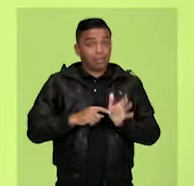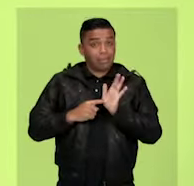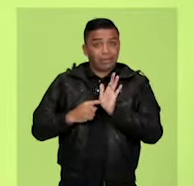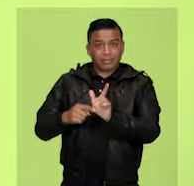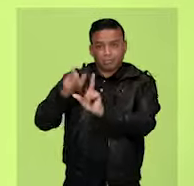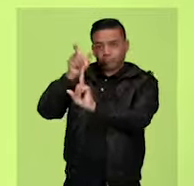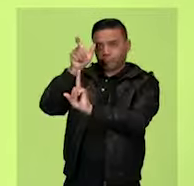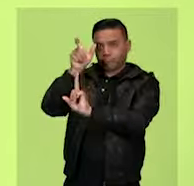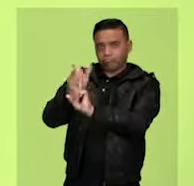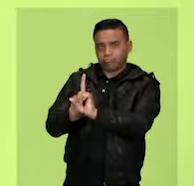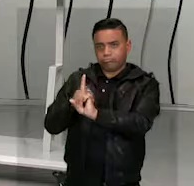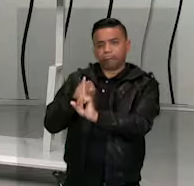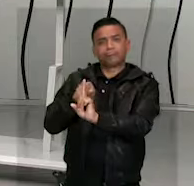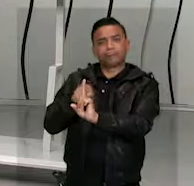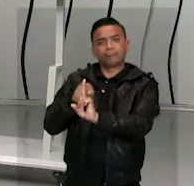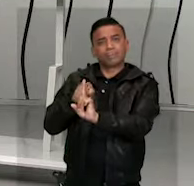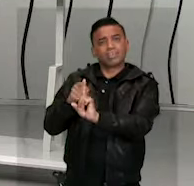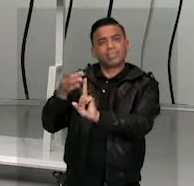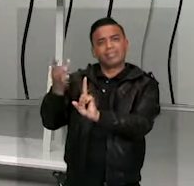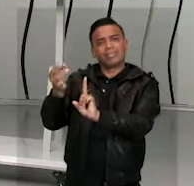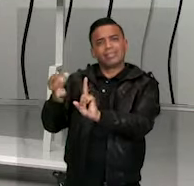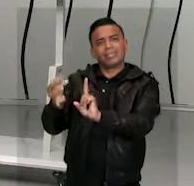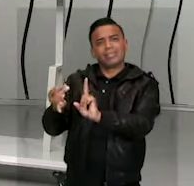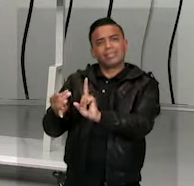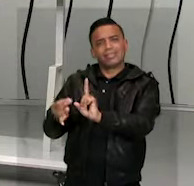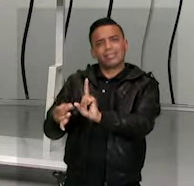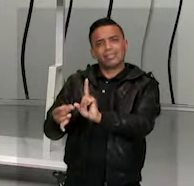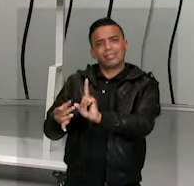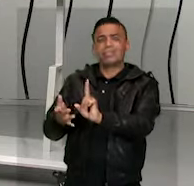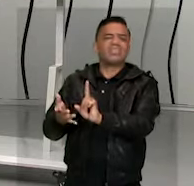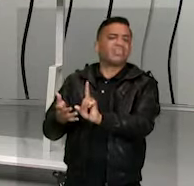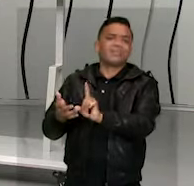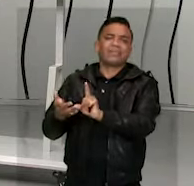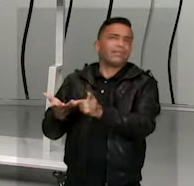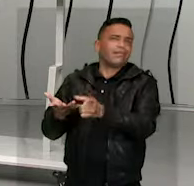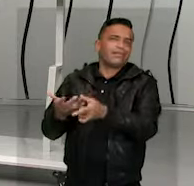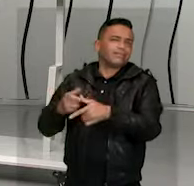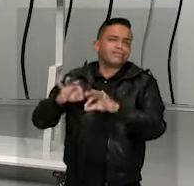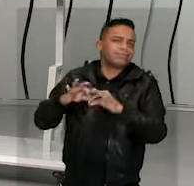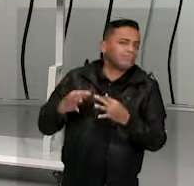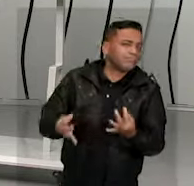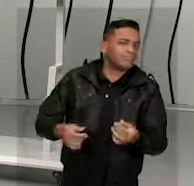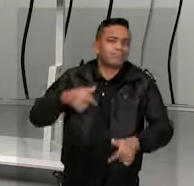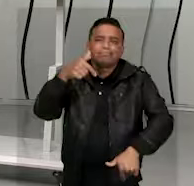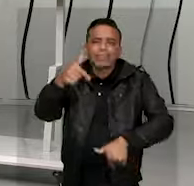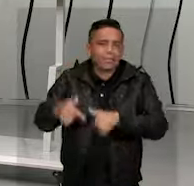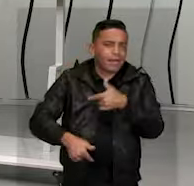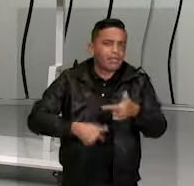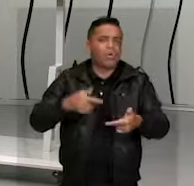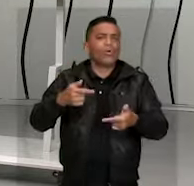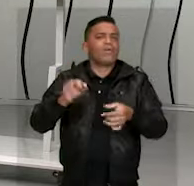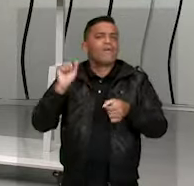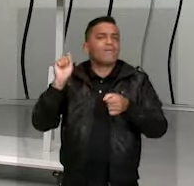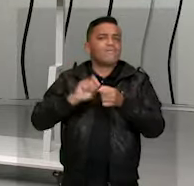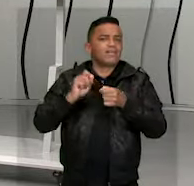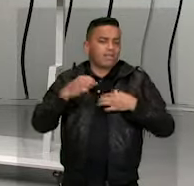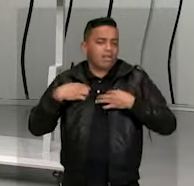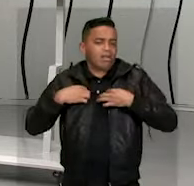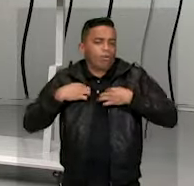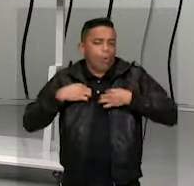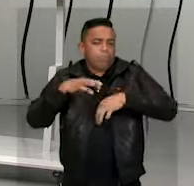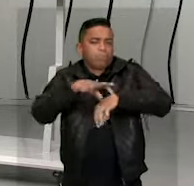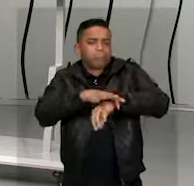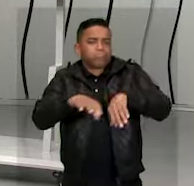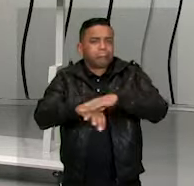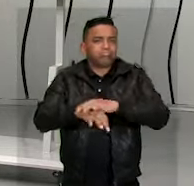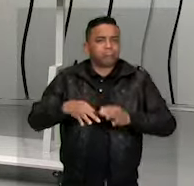personagens, ele vai falar na descrição. Modesto, trabalhador, fazia ternos. Isso vai fazer a gente criando